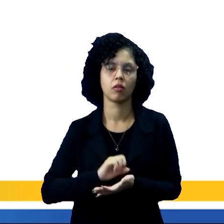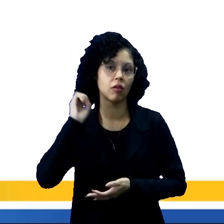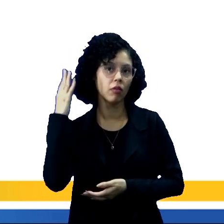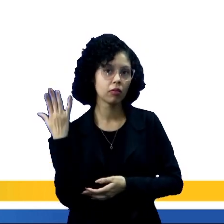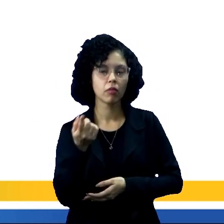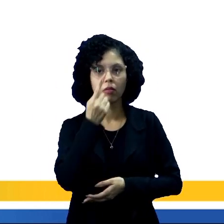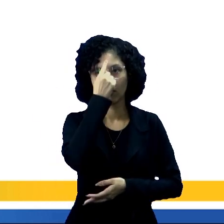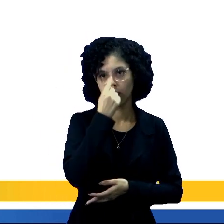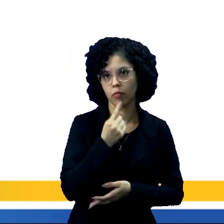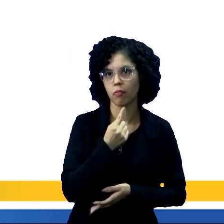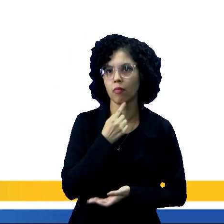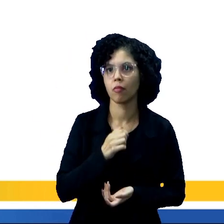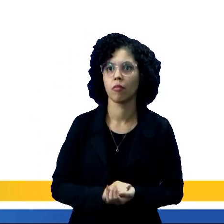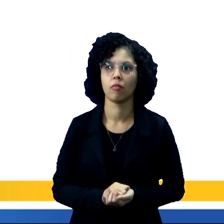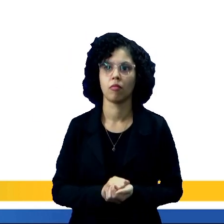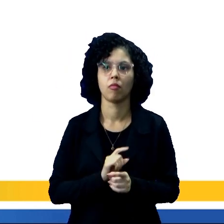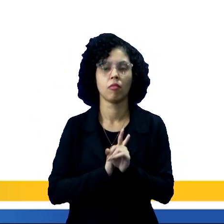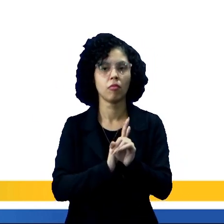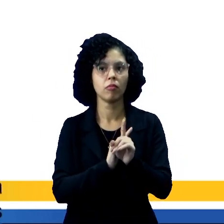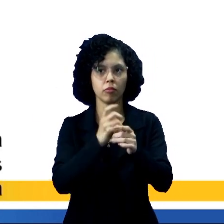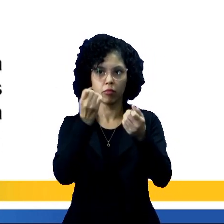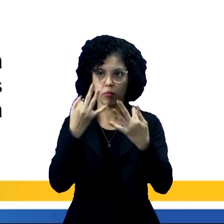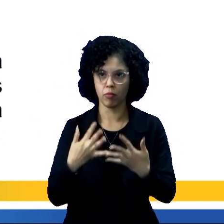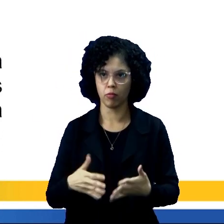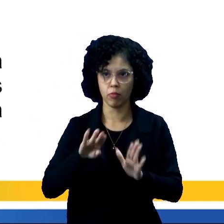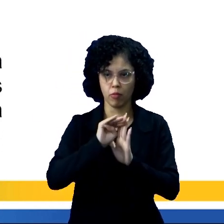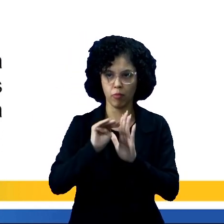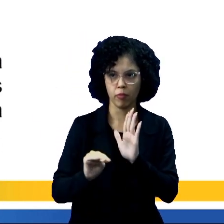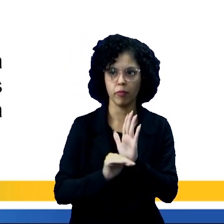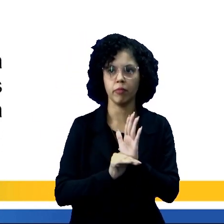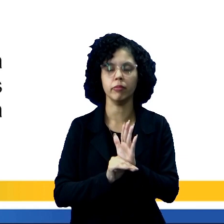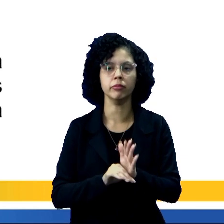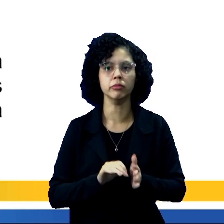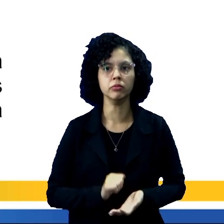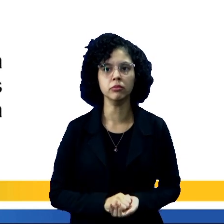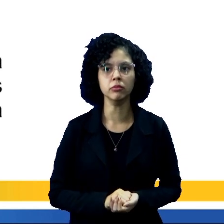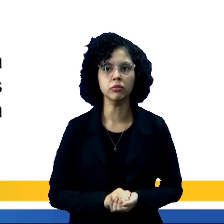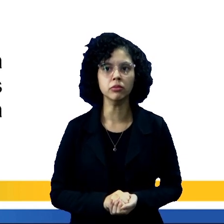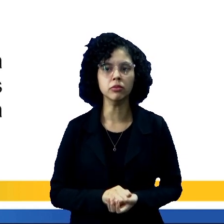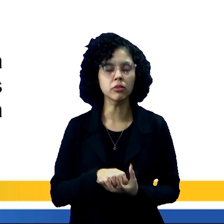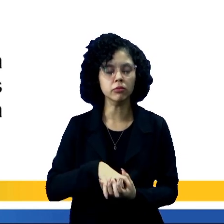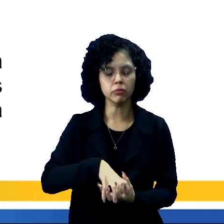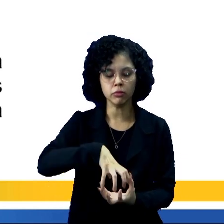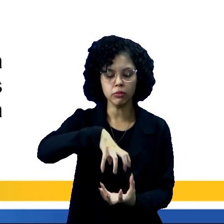acerca dessa figura. Acompanhe a explicação abaixo.